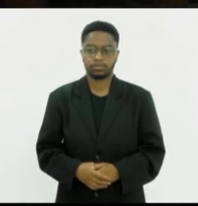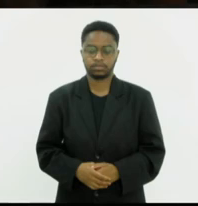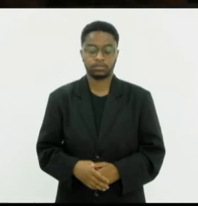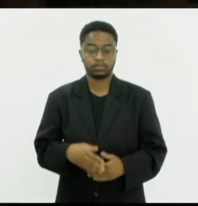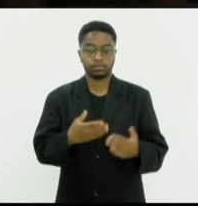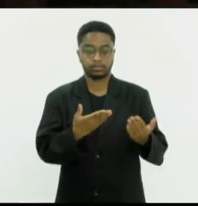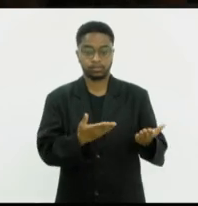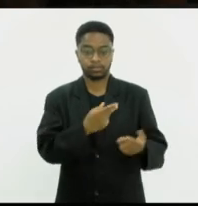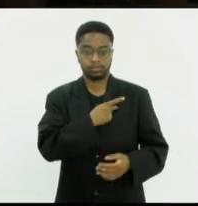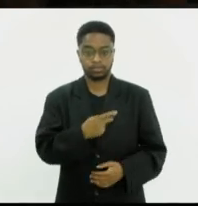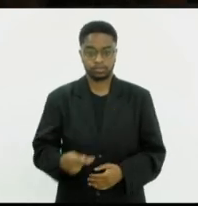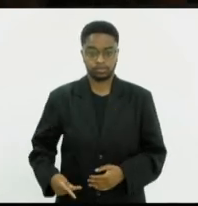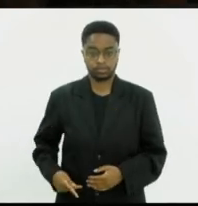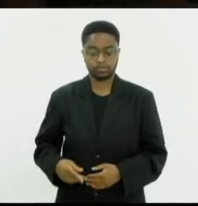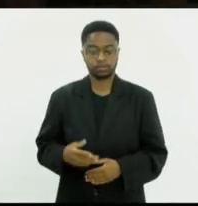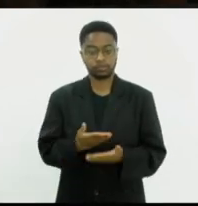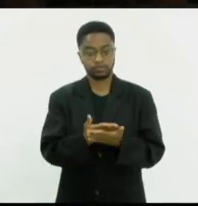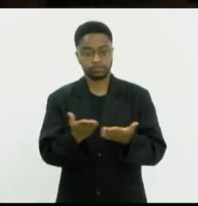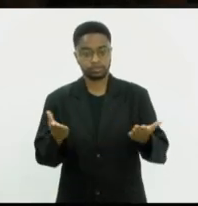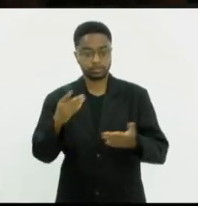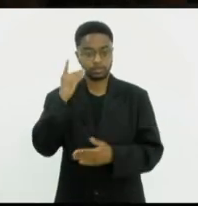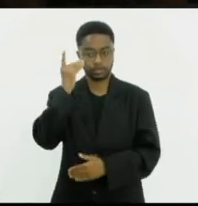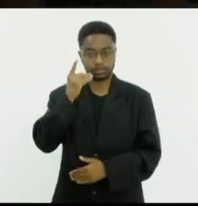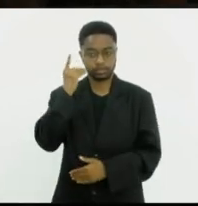Senhor presidente, senhores deputados,